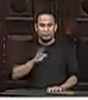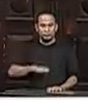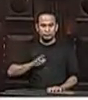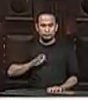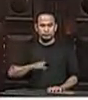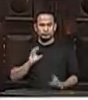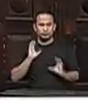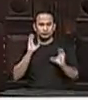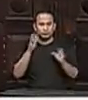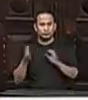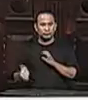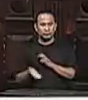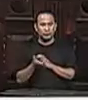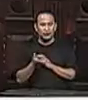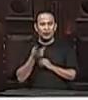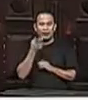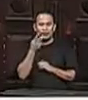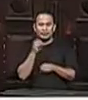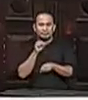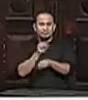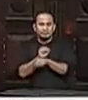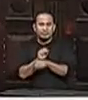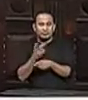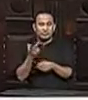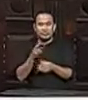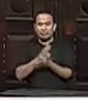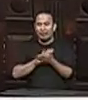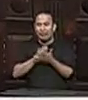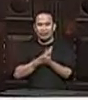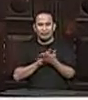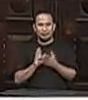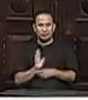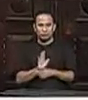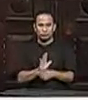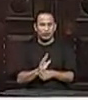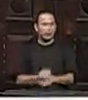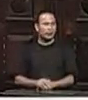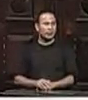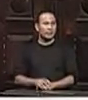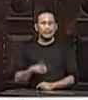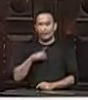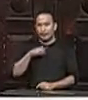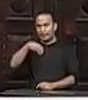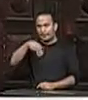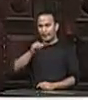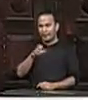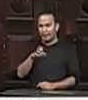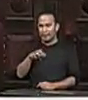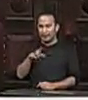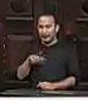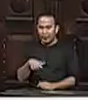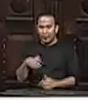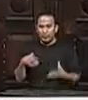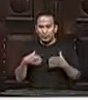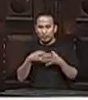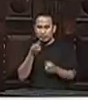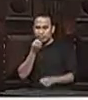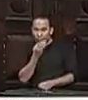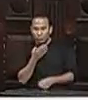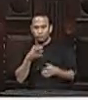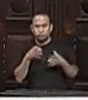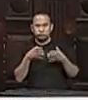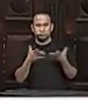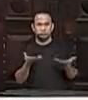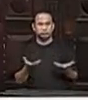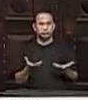fica dependendo da FEComércio, do SESI, mais nada. Tem lá o Macaé, com um bom time, o Rio de Janeiro com